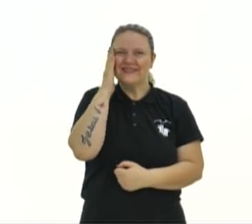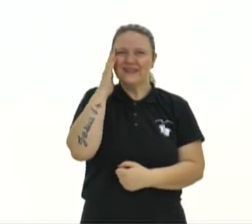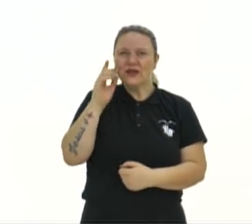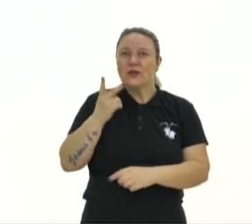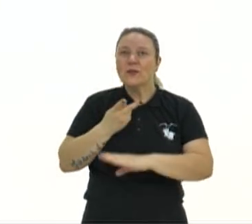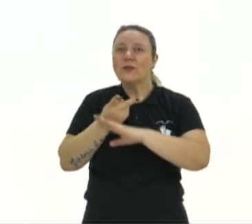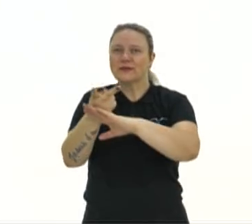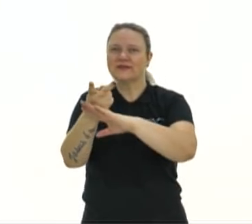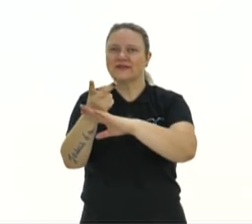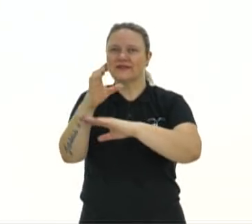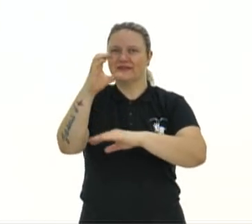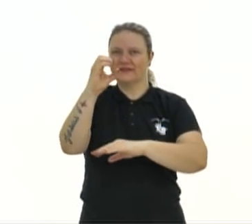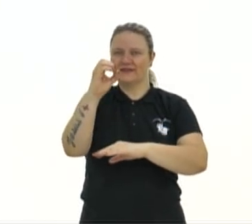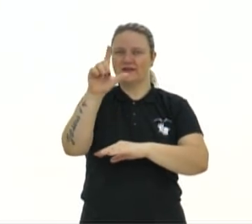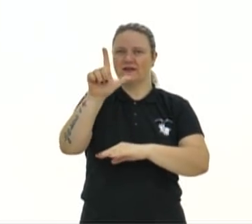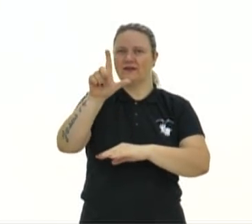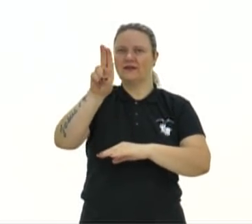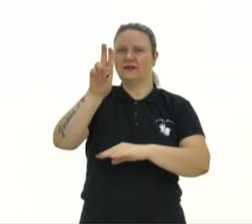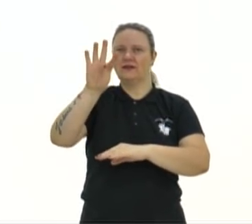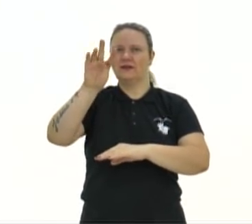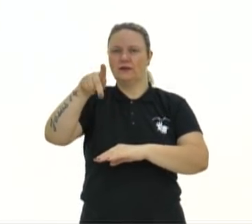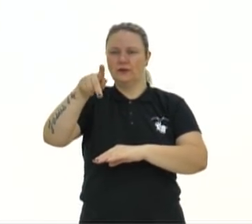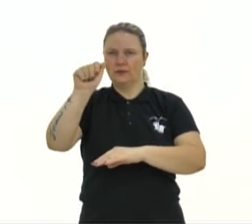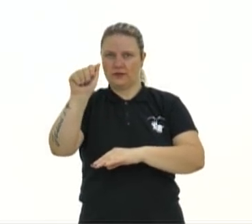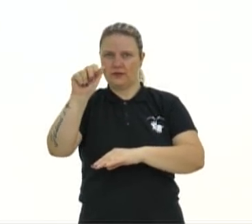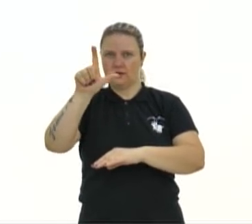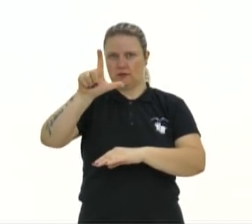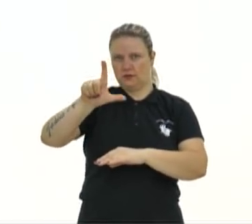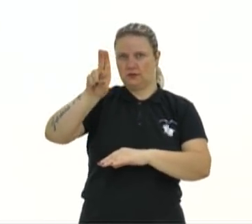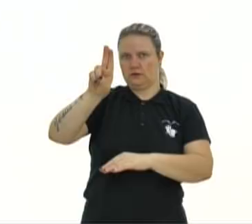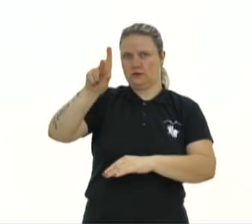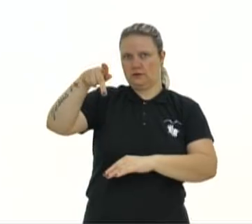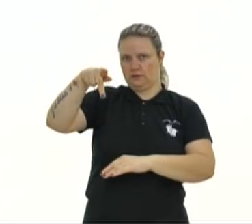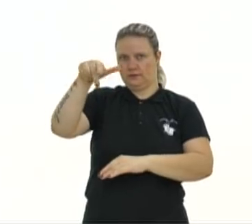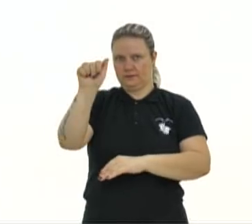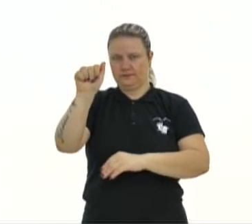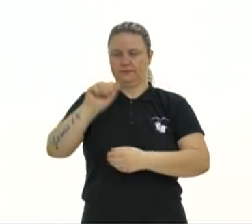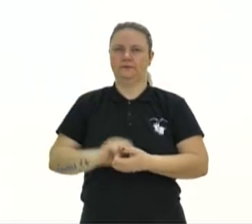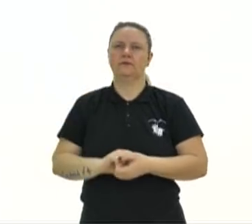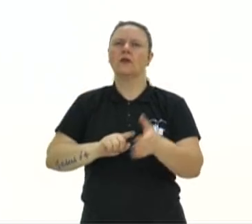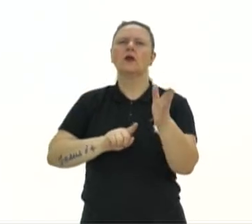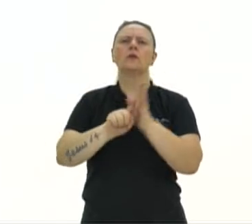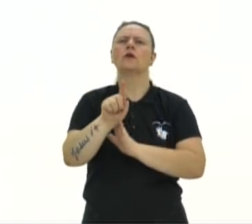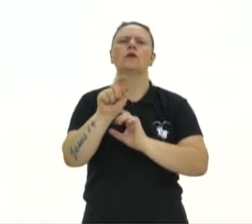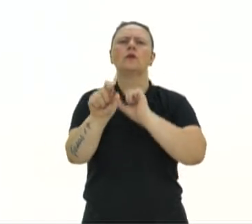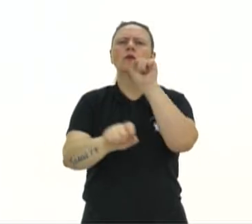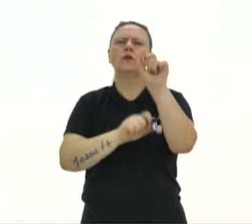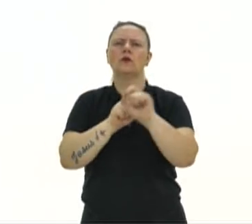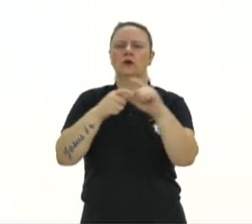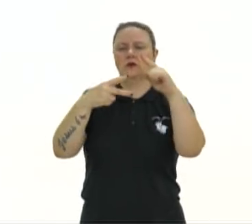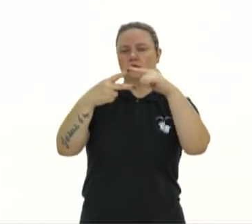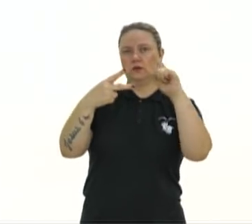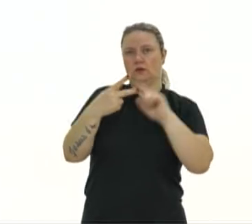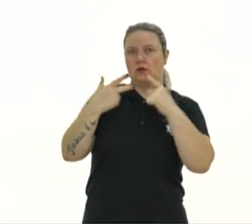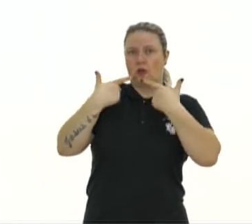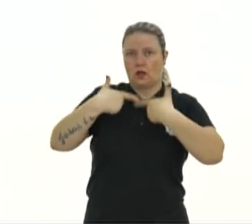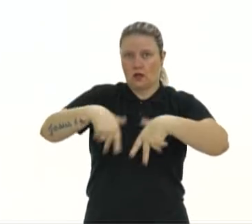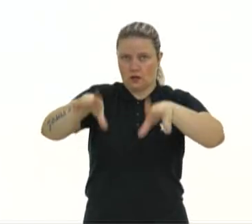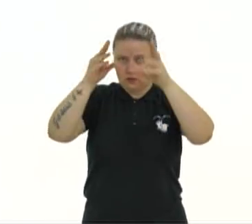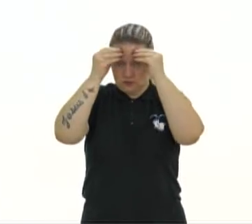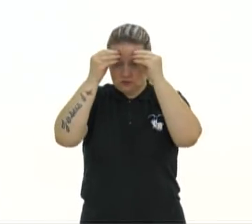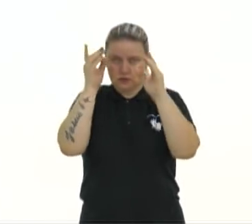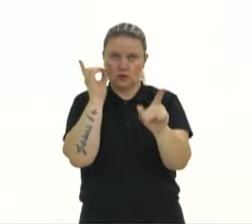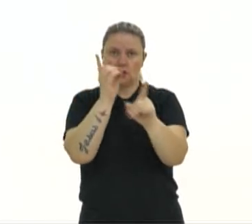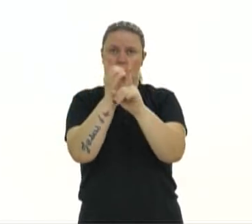dar sequência na pesquisa. E a pergunta do quiz é a seguinte: quais são as duas linguagens